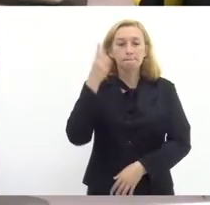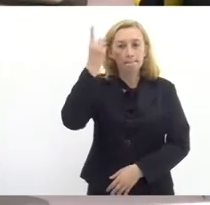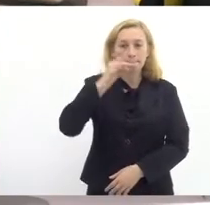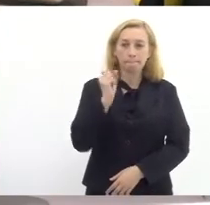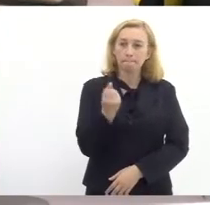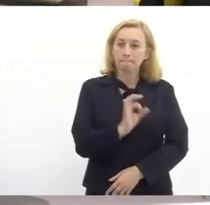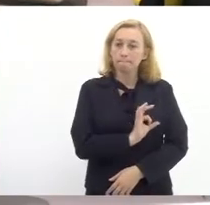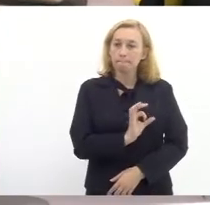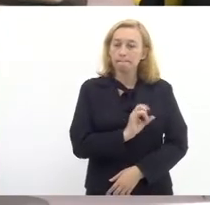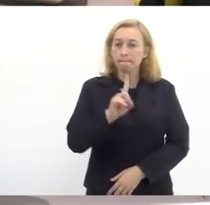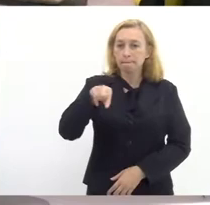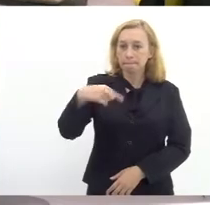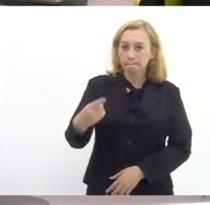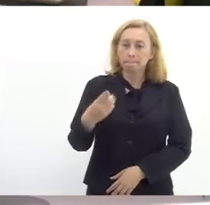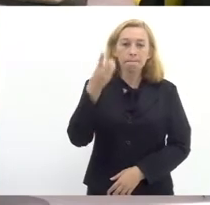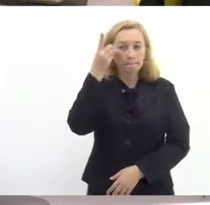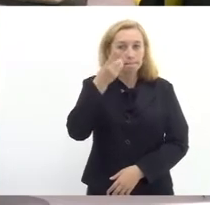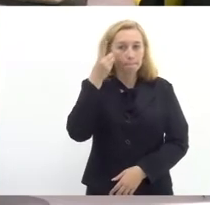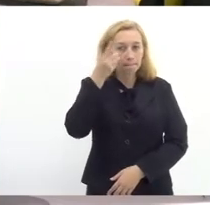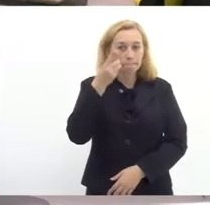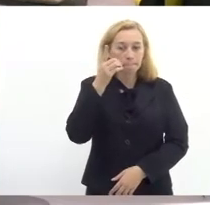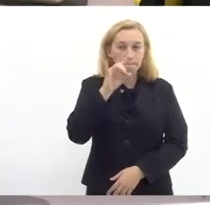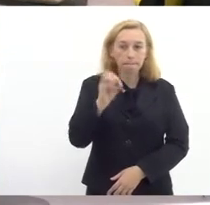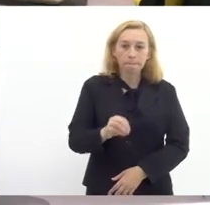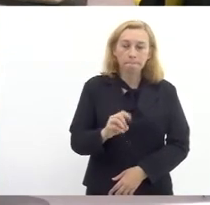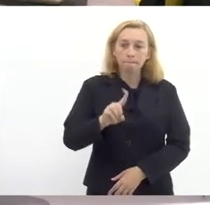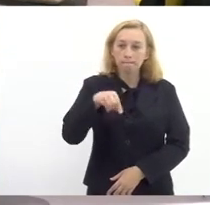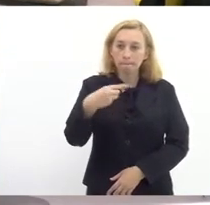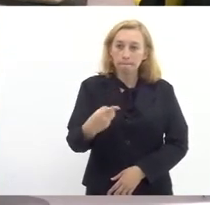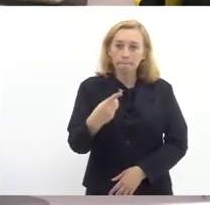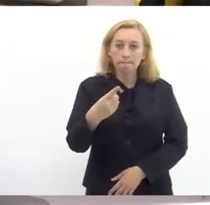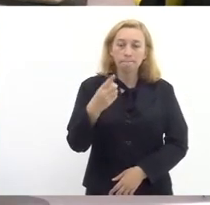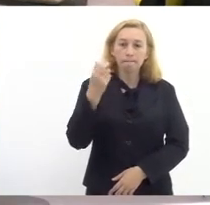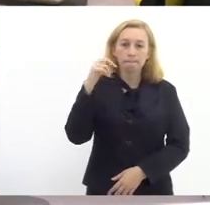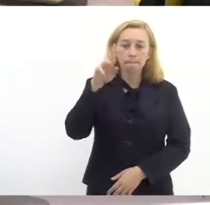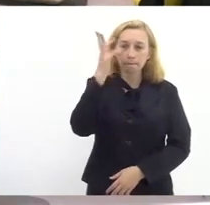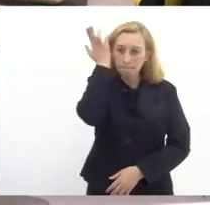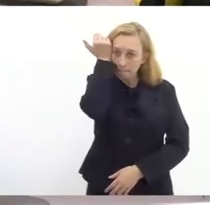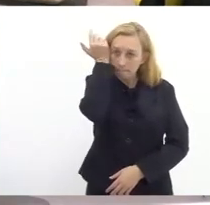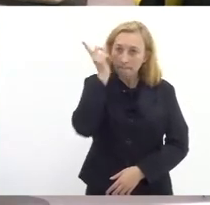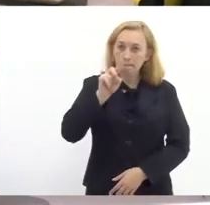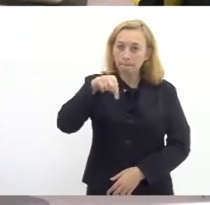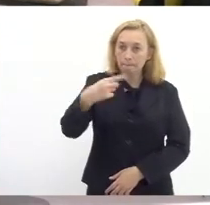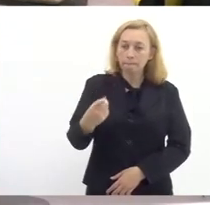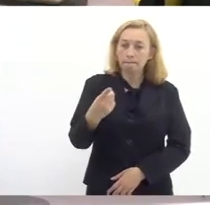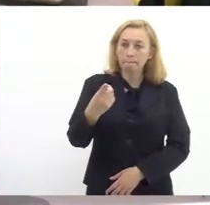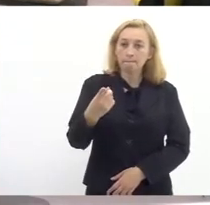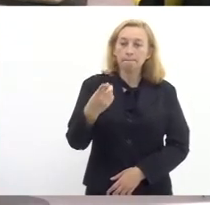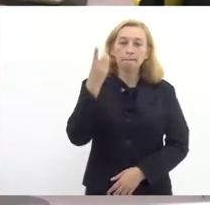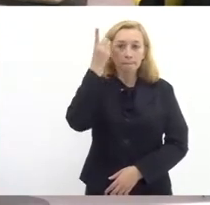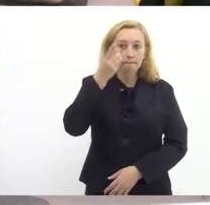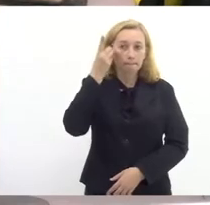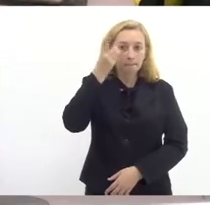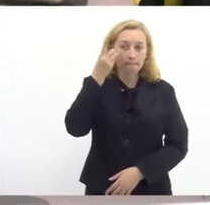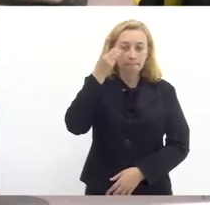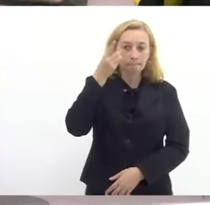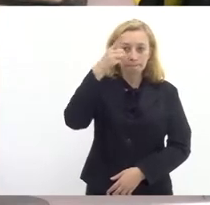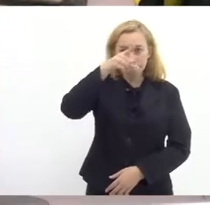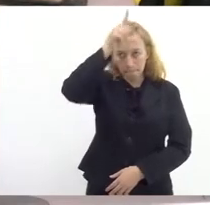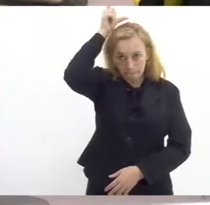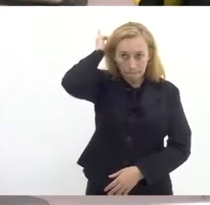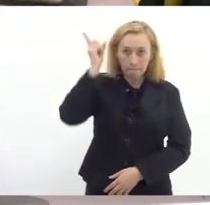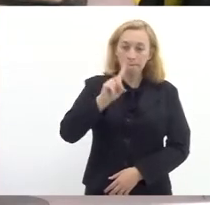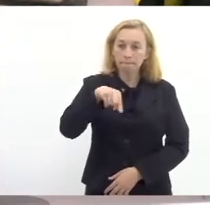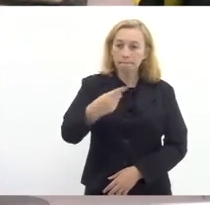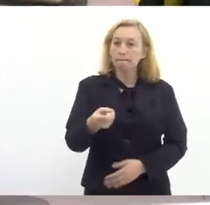ouvir o deputado Dionísio, que está frito, depois o deputado Elemar Coelho e depois o deputado Luiz Paulo. Depois vamos passar para a